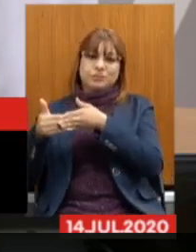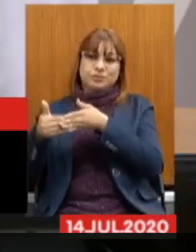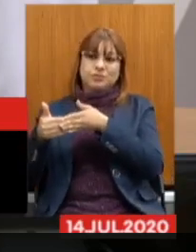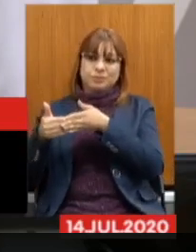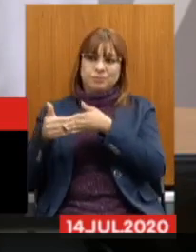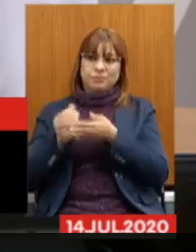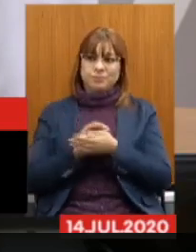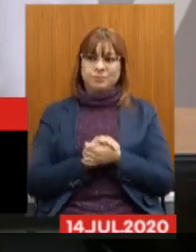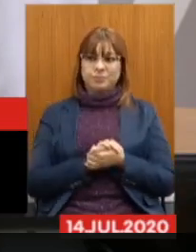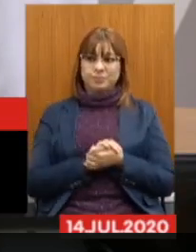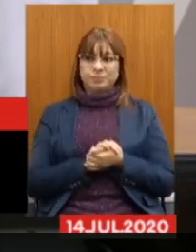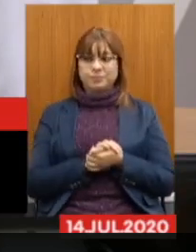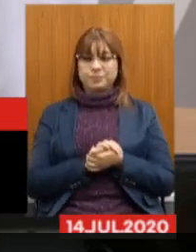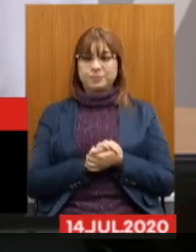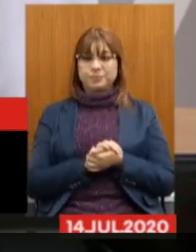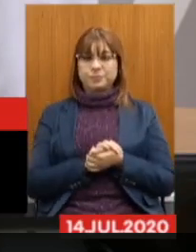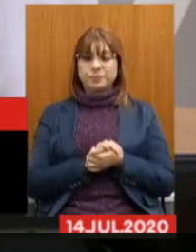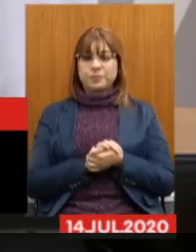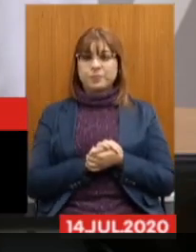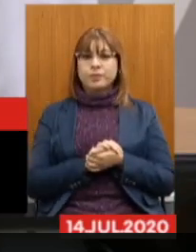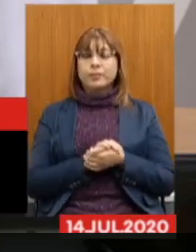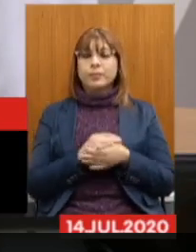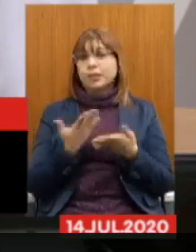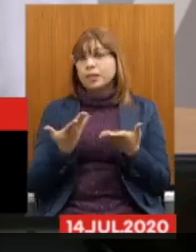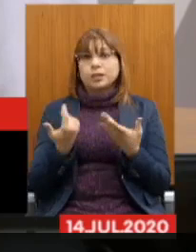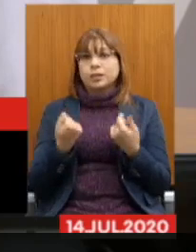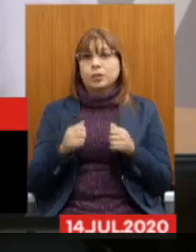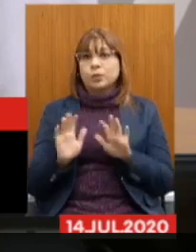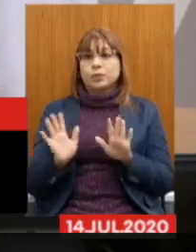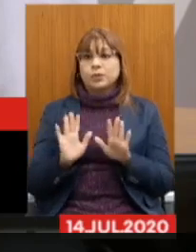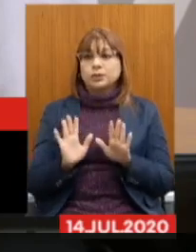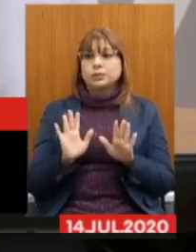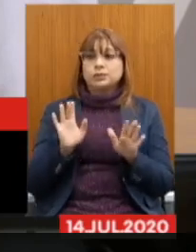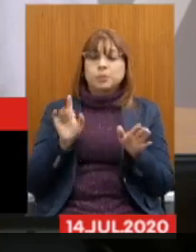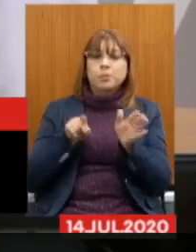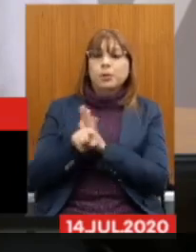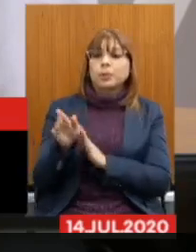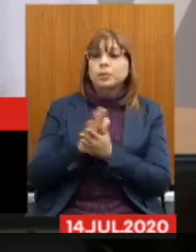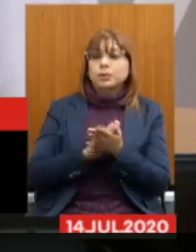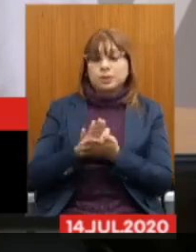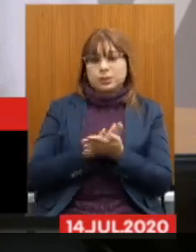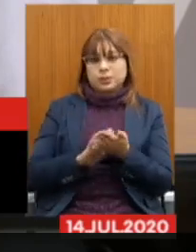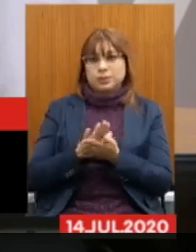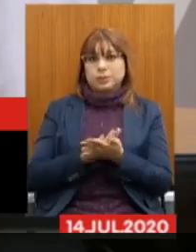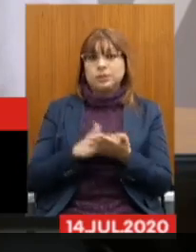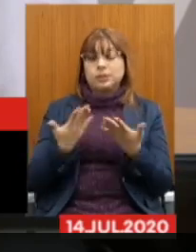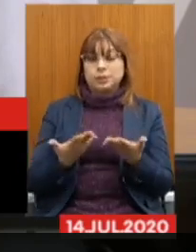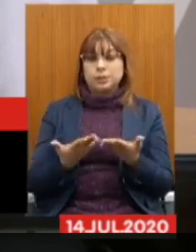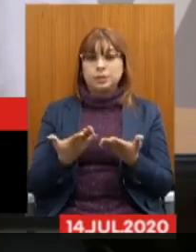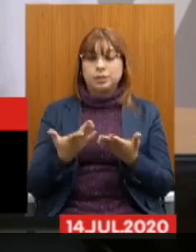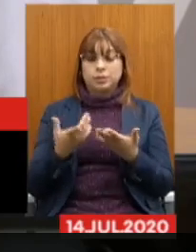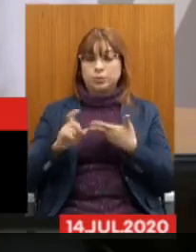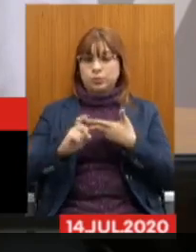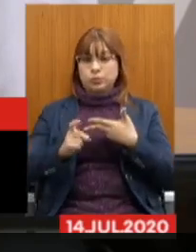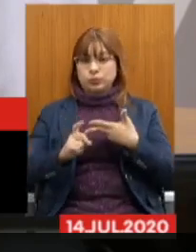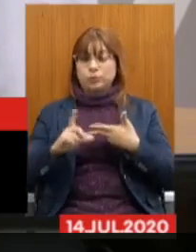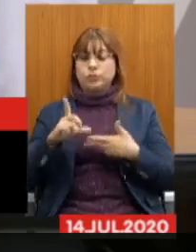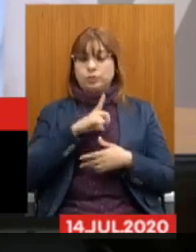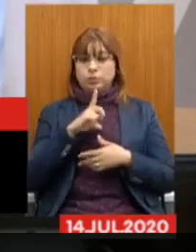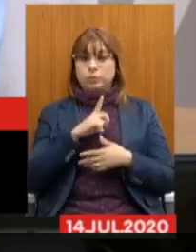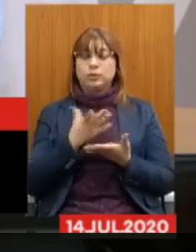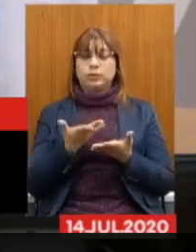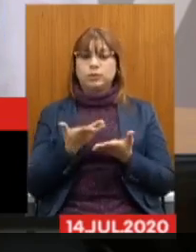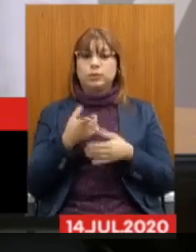tabela, sem necessidade de recorrer ao parlamento. O executivo amplia sua zona de conforto